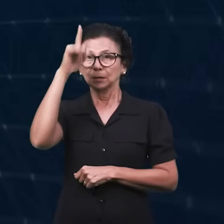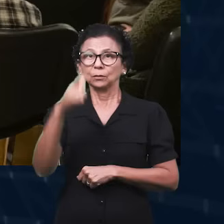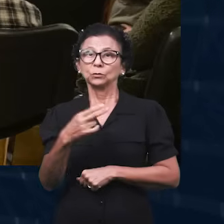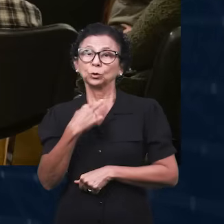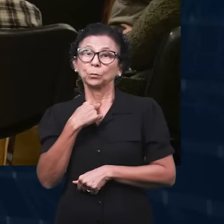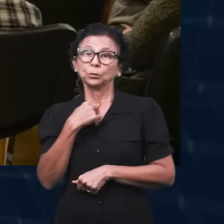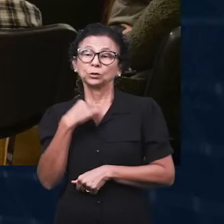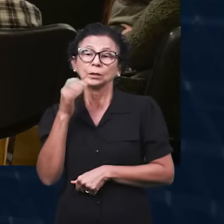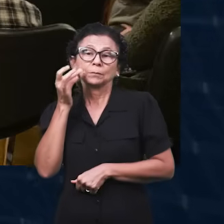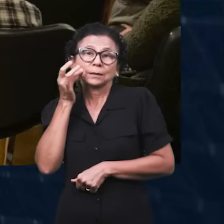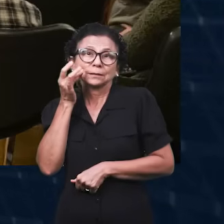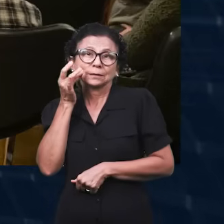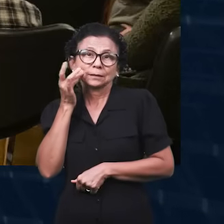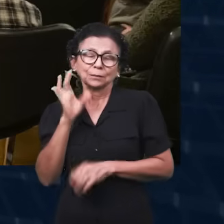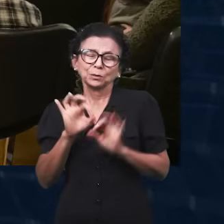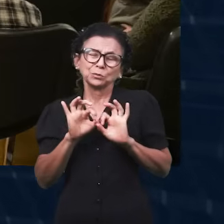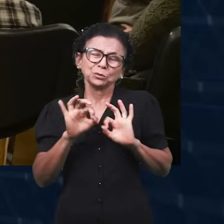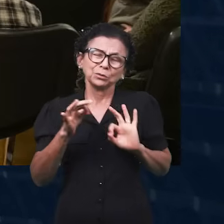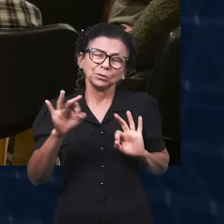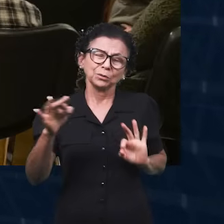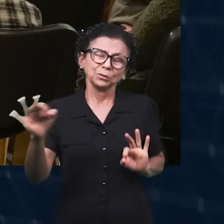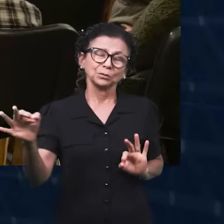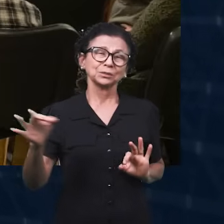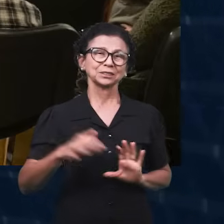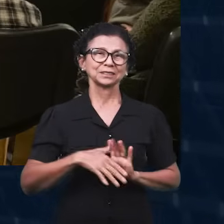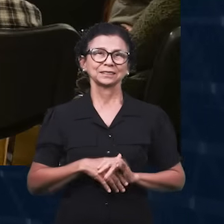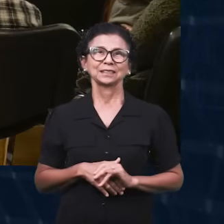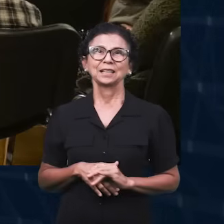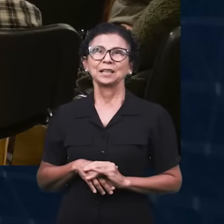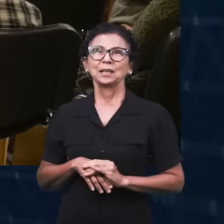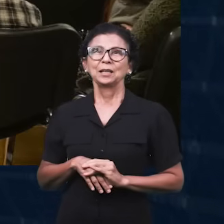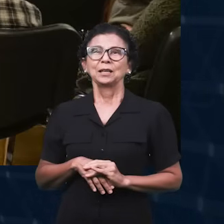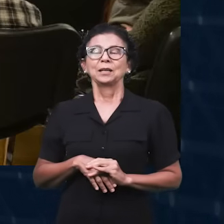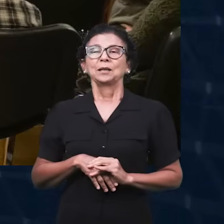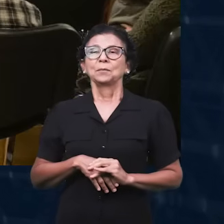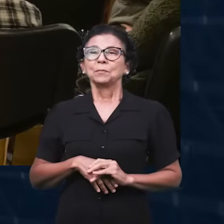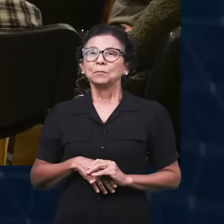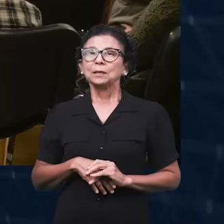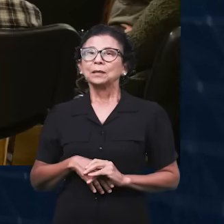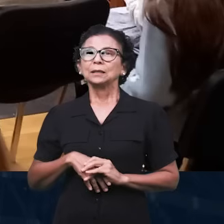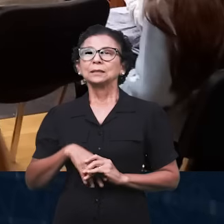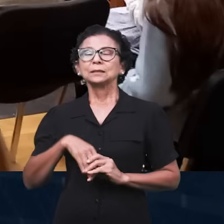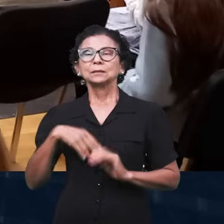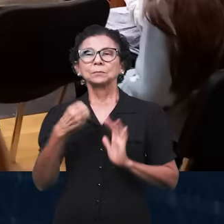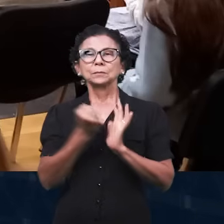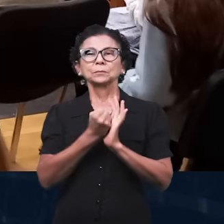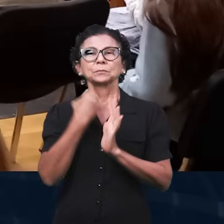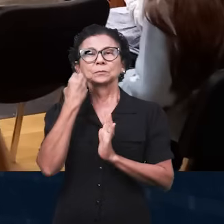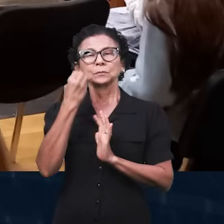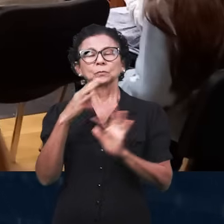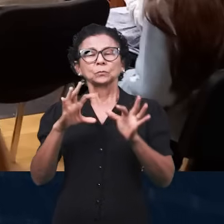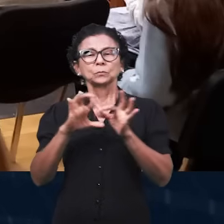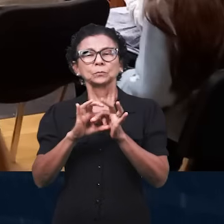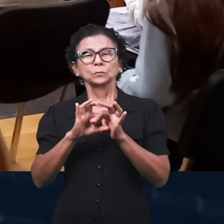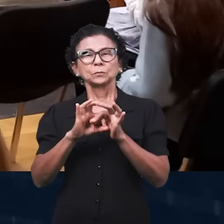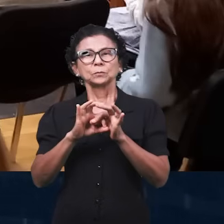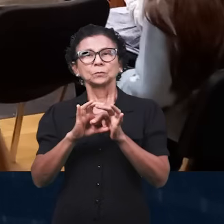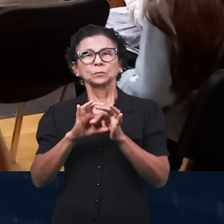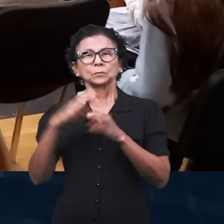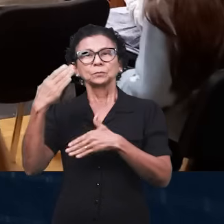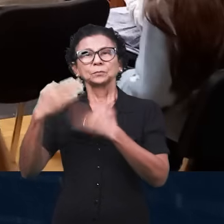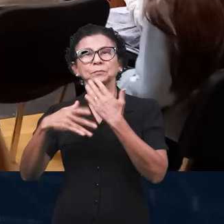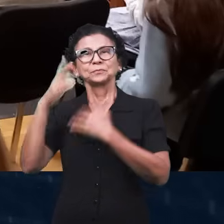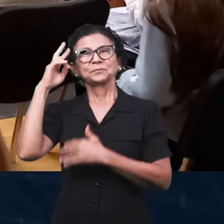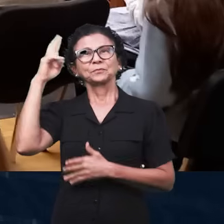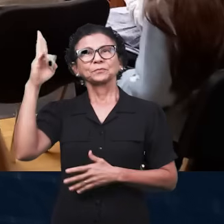presentes por conta da distância. O encontro foi marcado pela comunhão e a alegria na presença do Senhor. Ao longo do dia, a